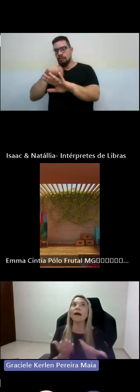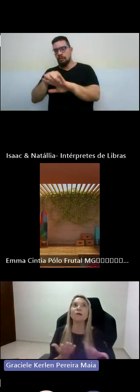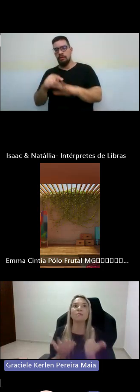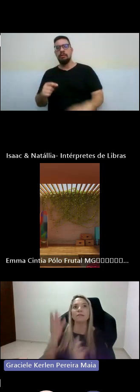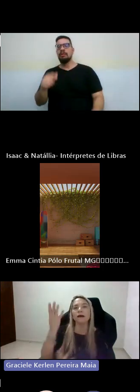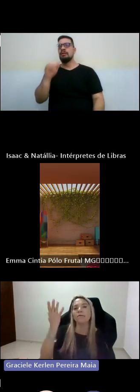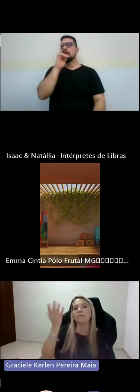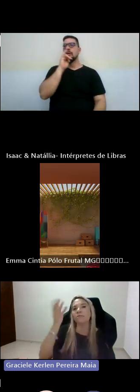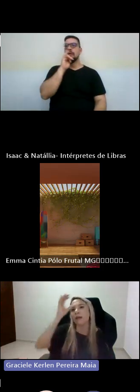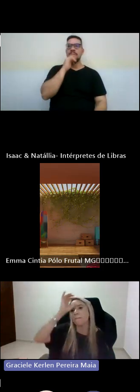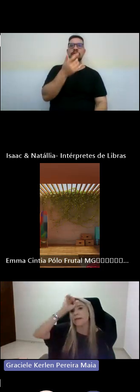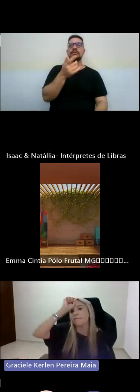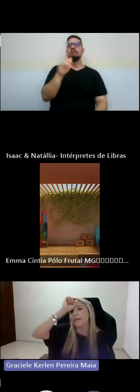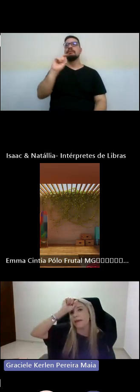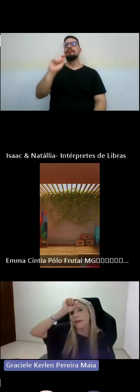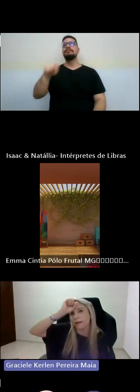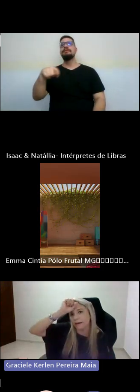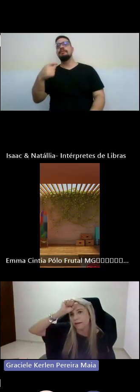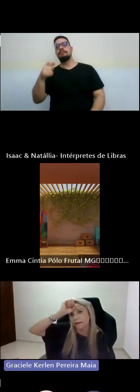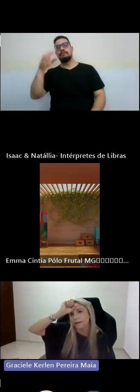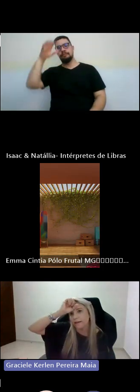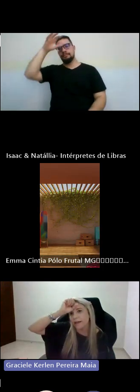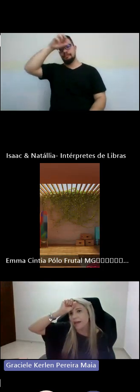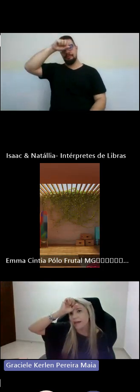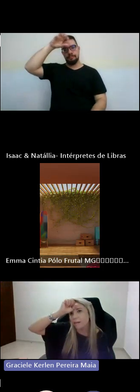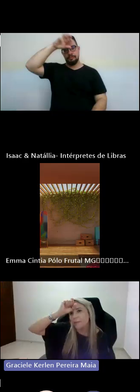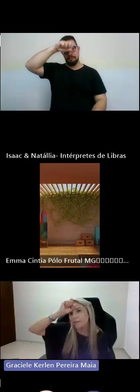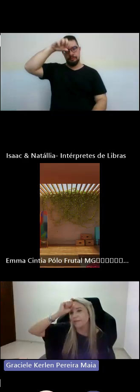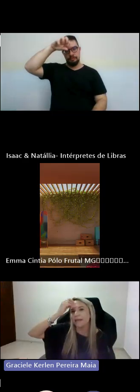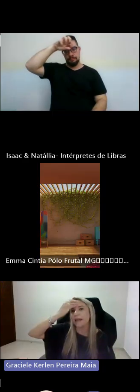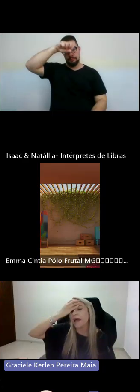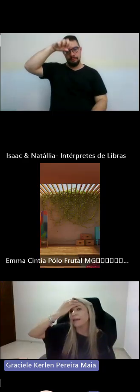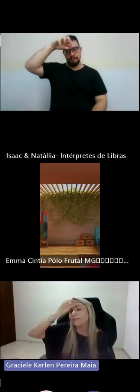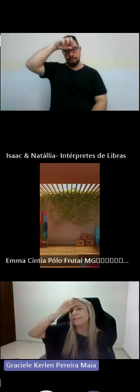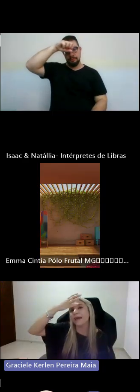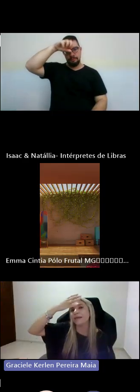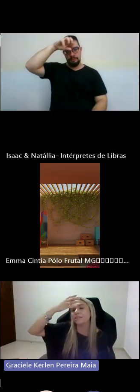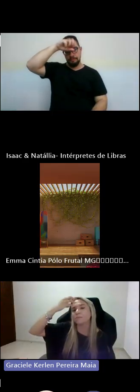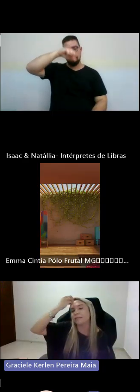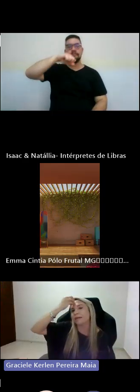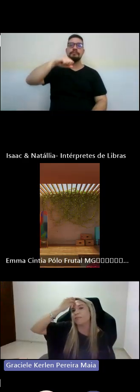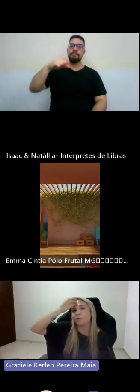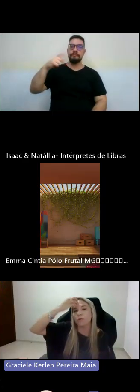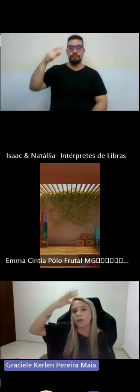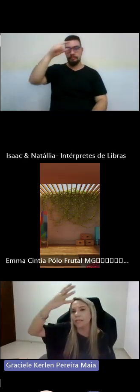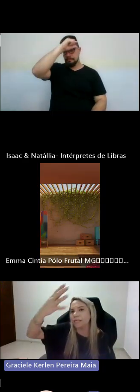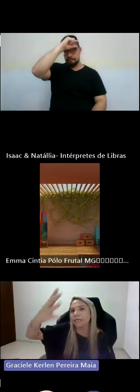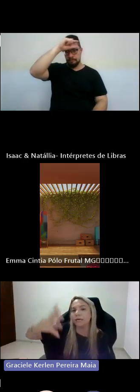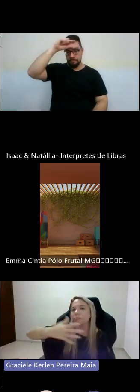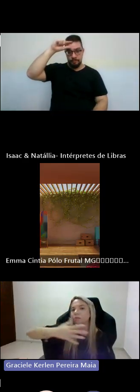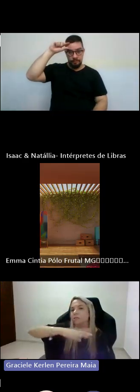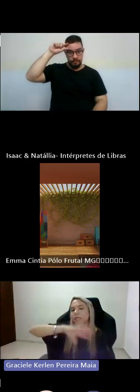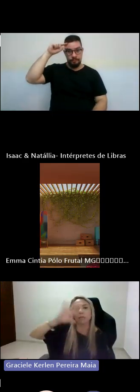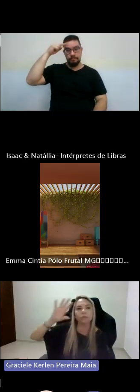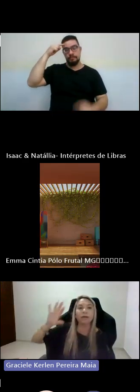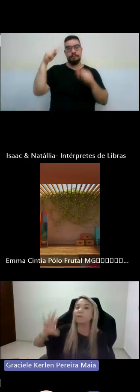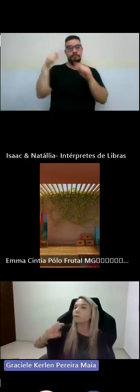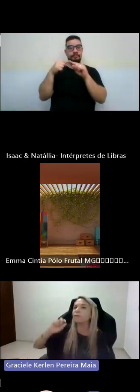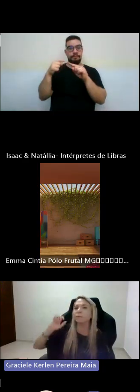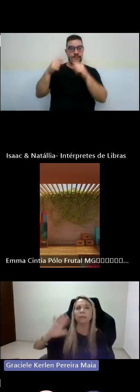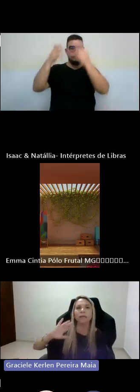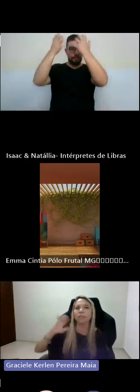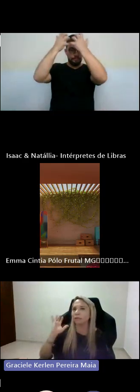aqui. O sinal de aprender, né? Aprender, na testa, porque tem a ver com cognição. Isso tem lá